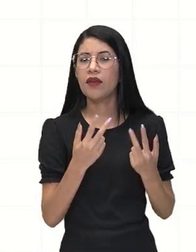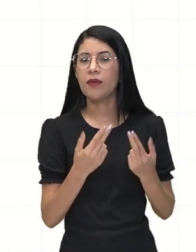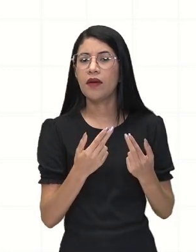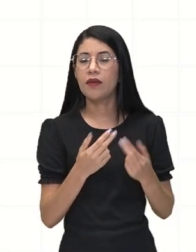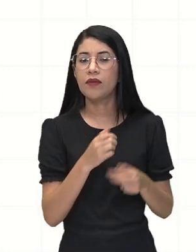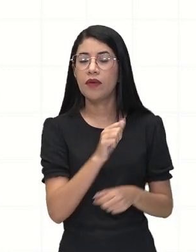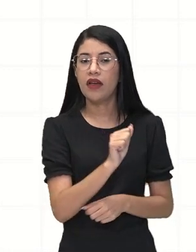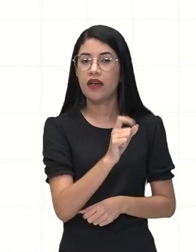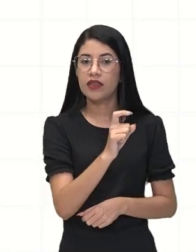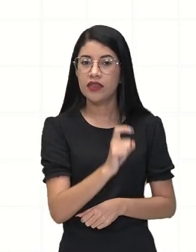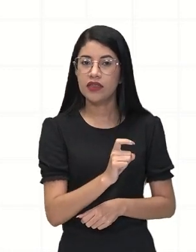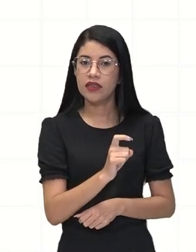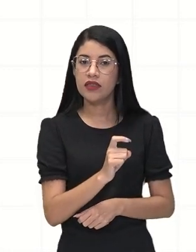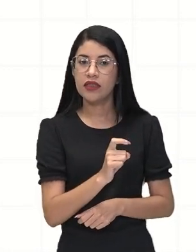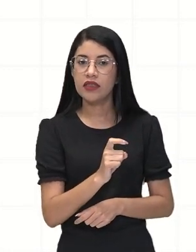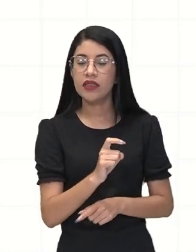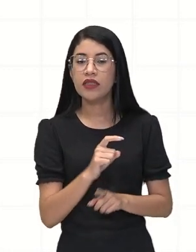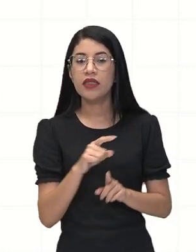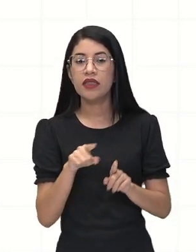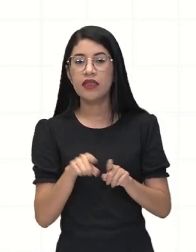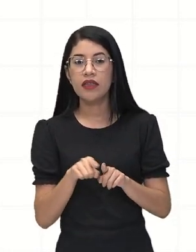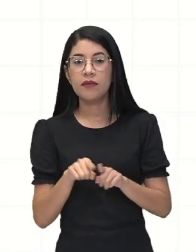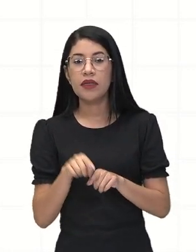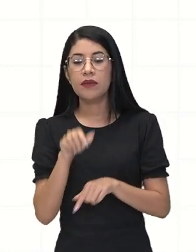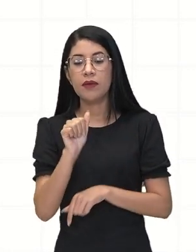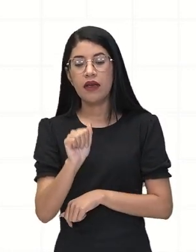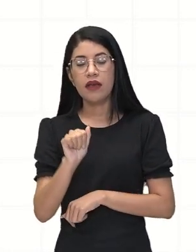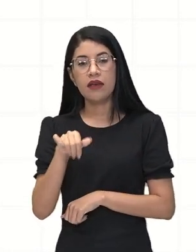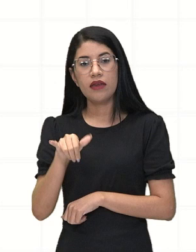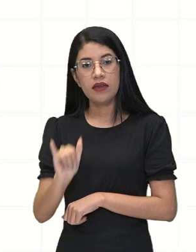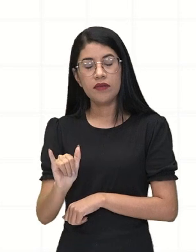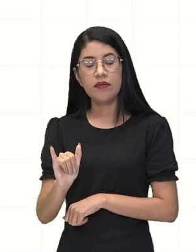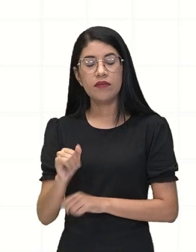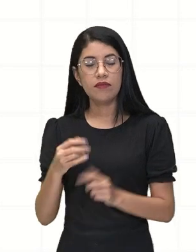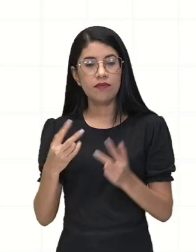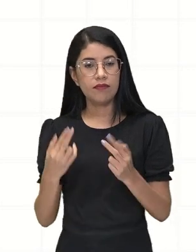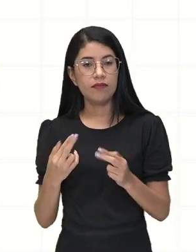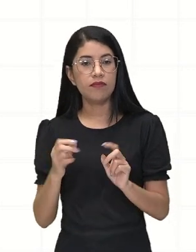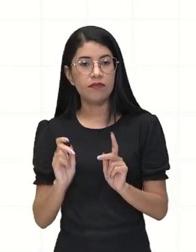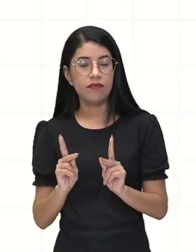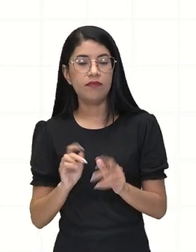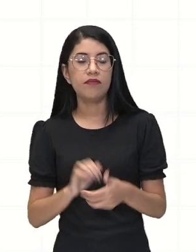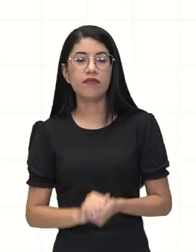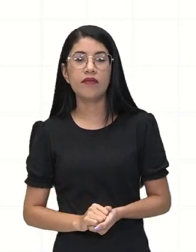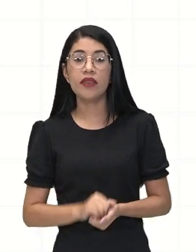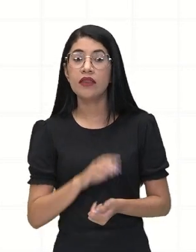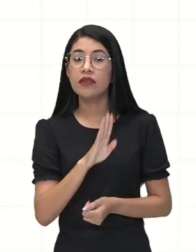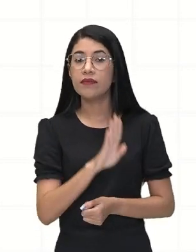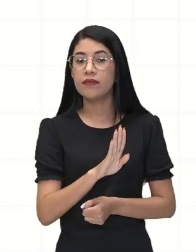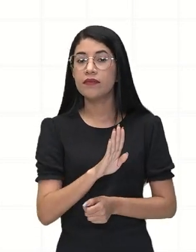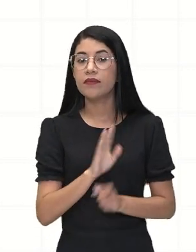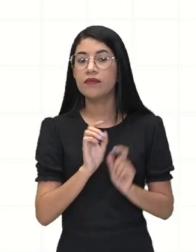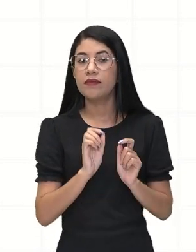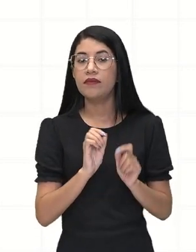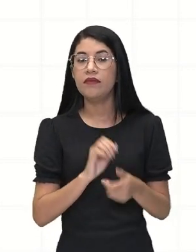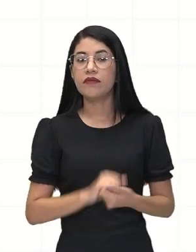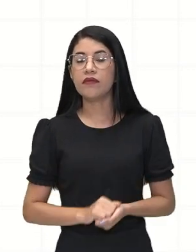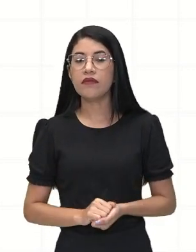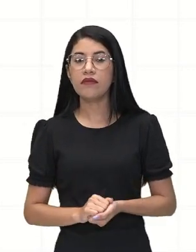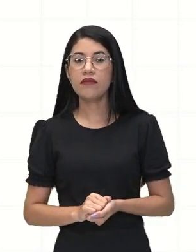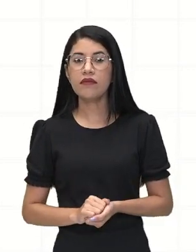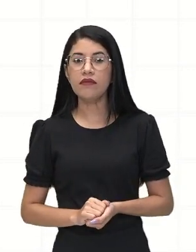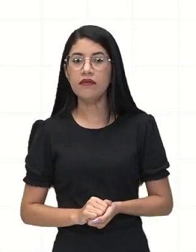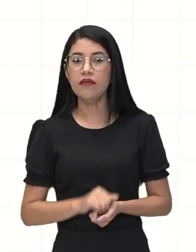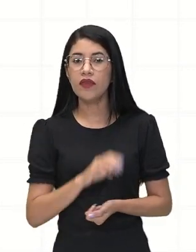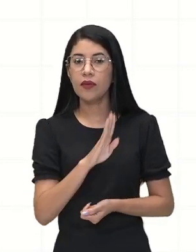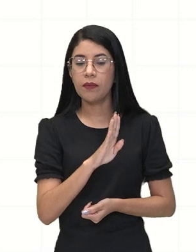nessa parcela quanto nessa parcela aqui. Tudo bem? E o B, né? Ele é fator comum tanto